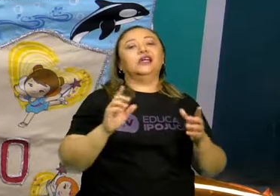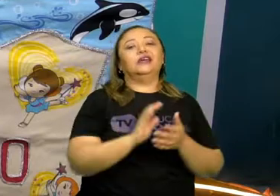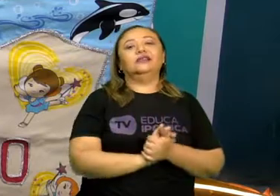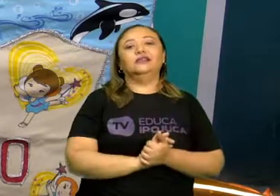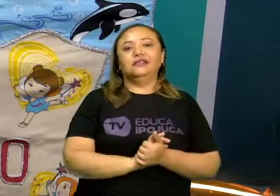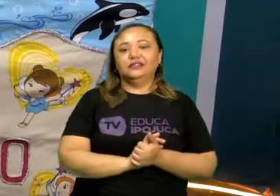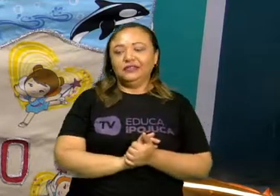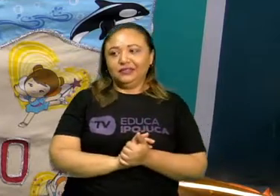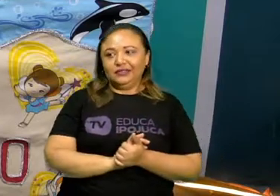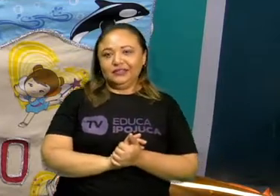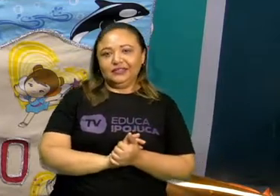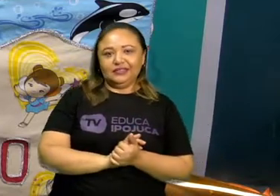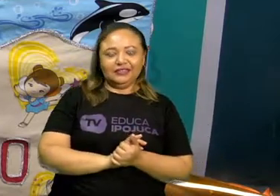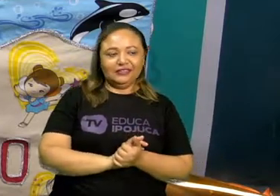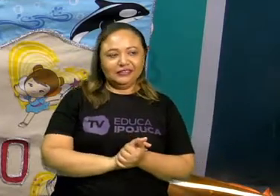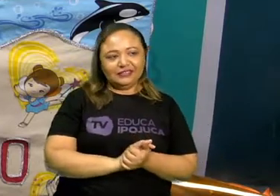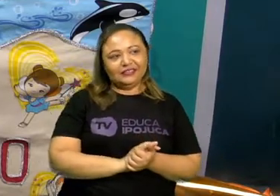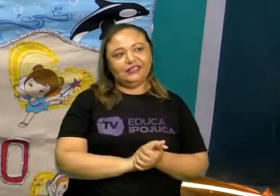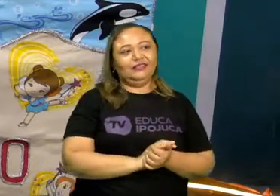lá!